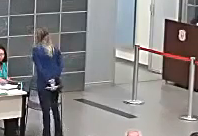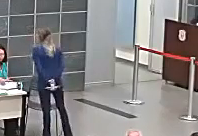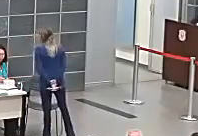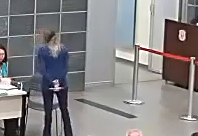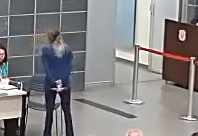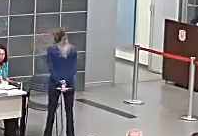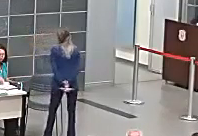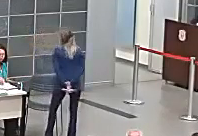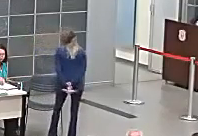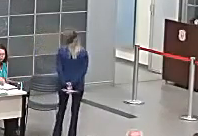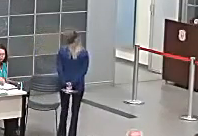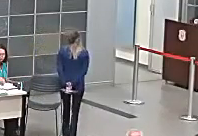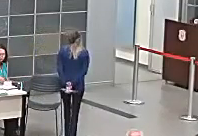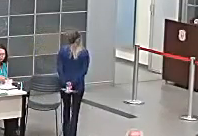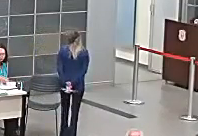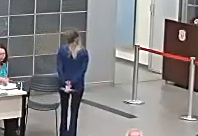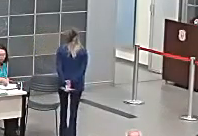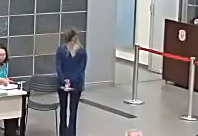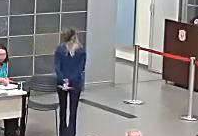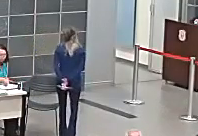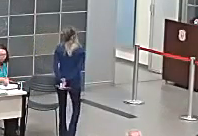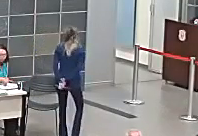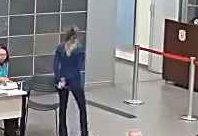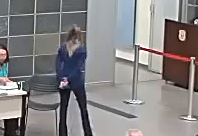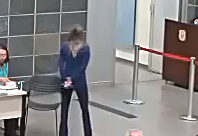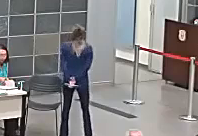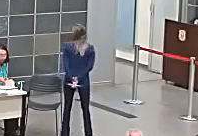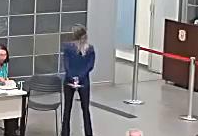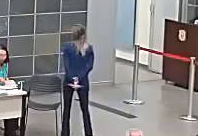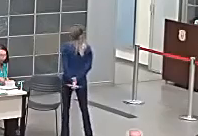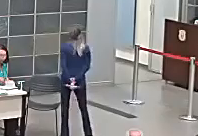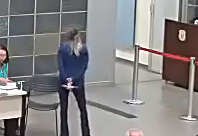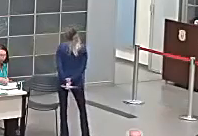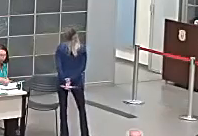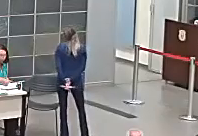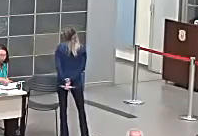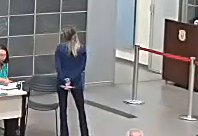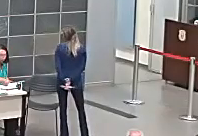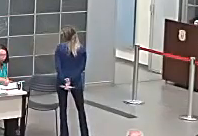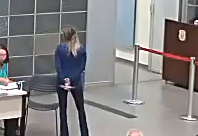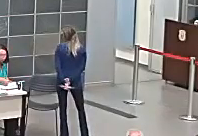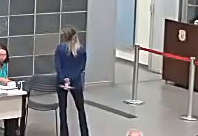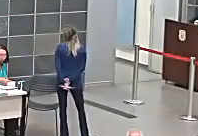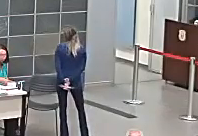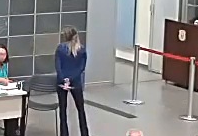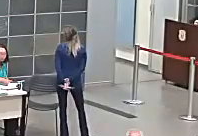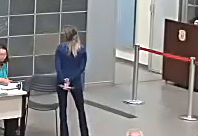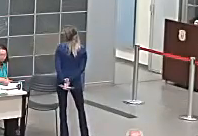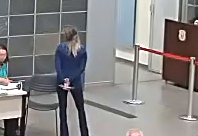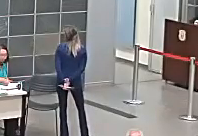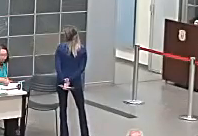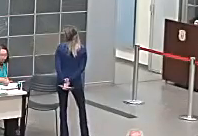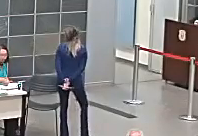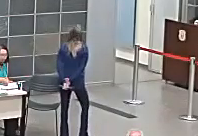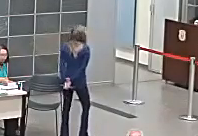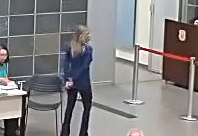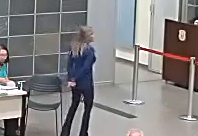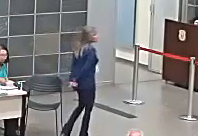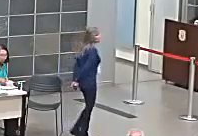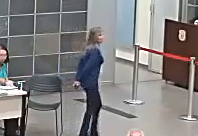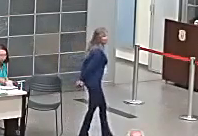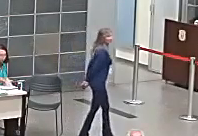de Estado de Transportes e obras públicas setop no sentido de fiscalizar a adequação das